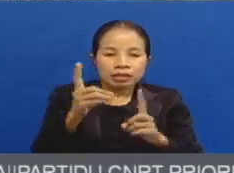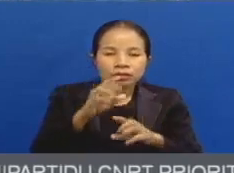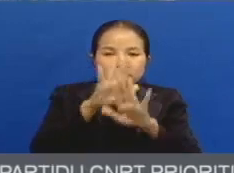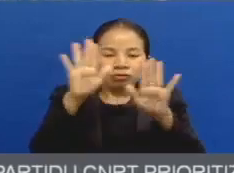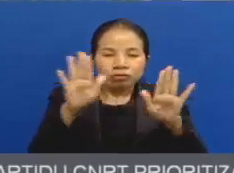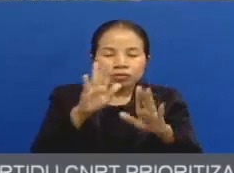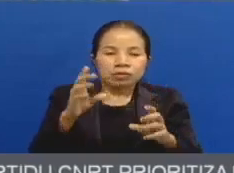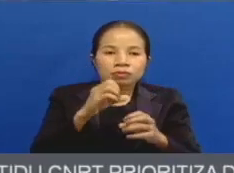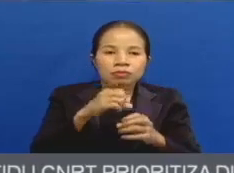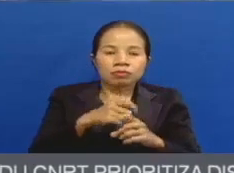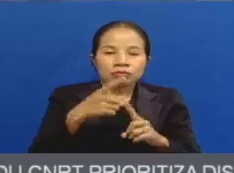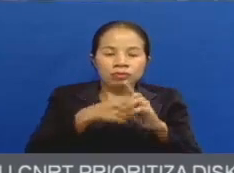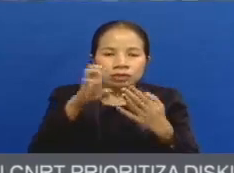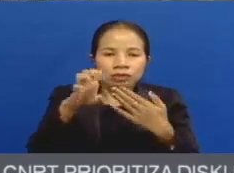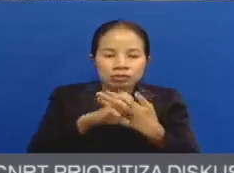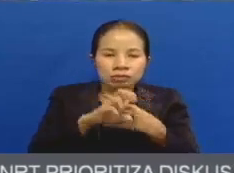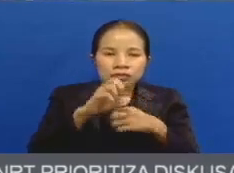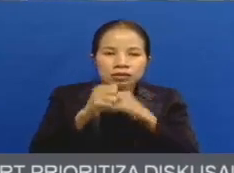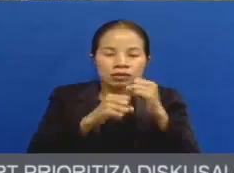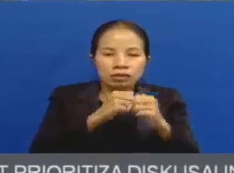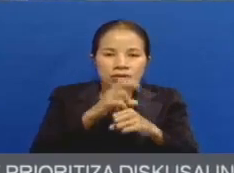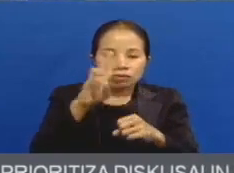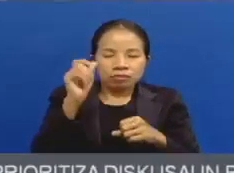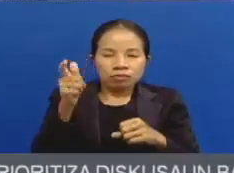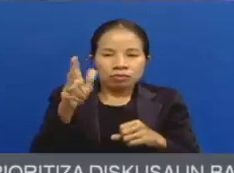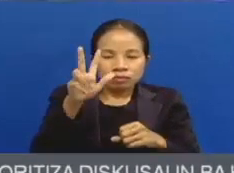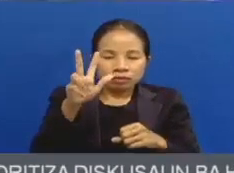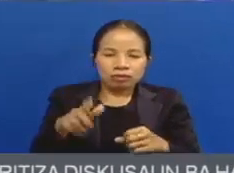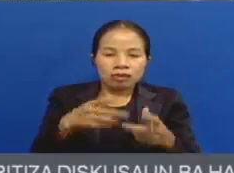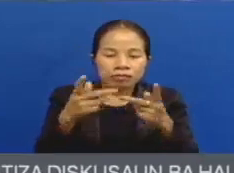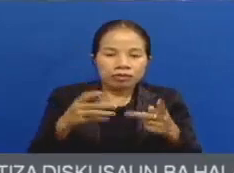resin tolune, iha ni residencia meti out dili.